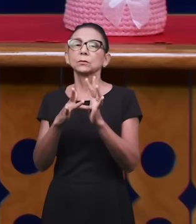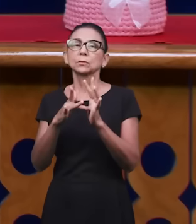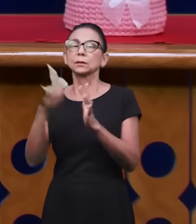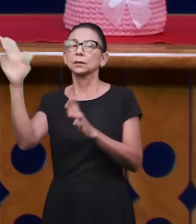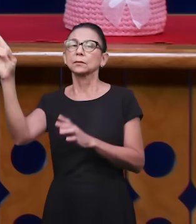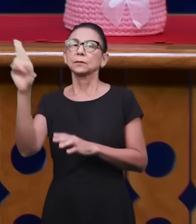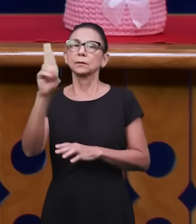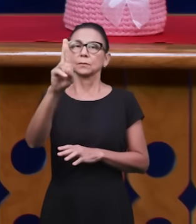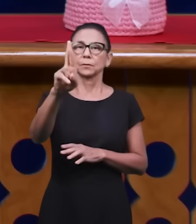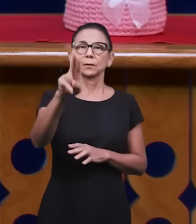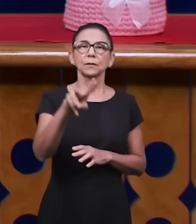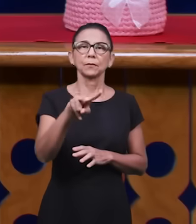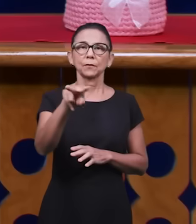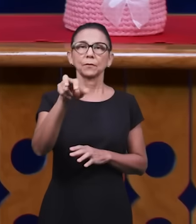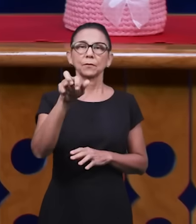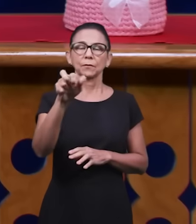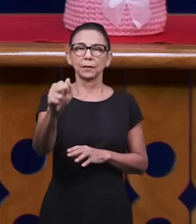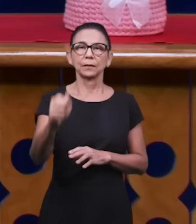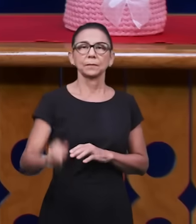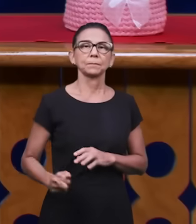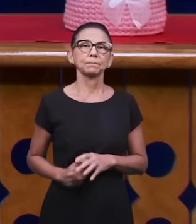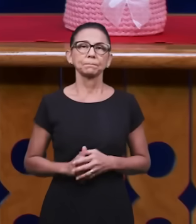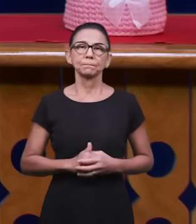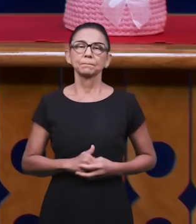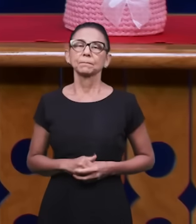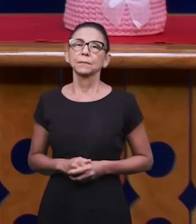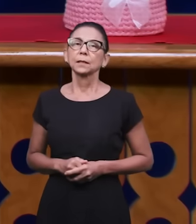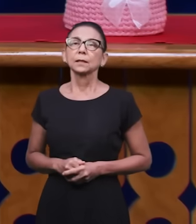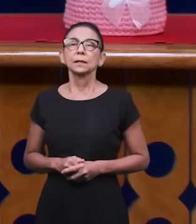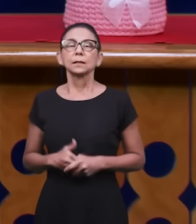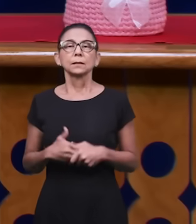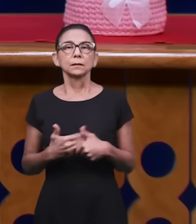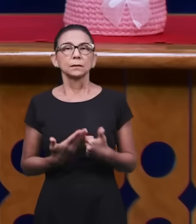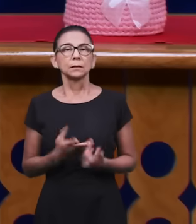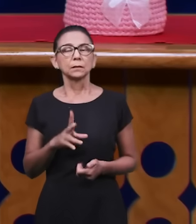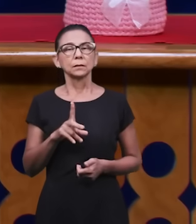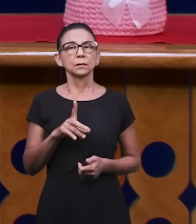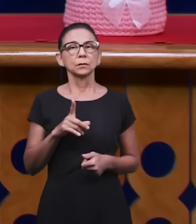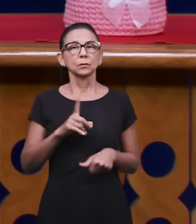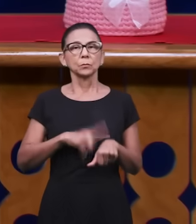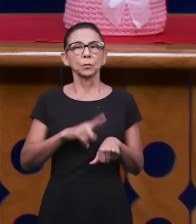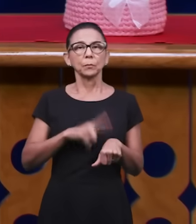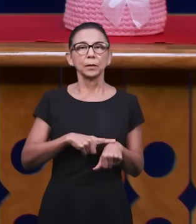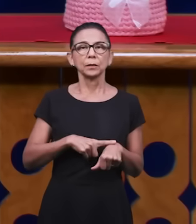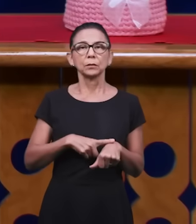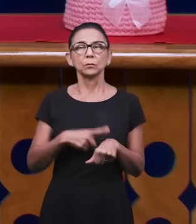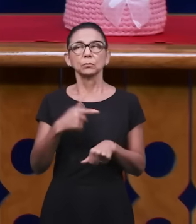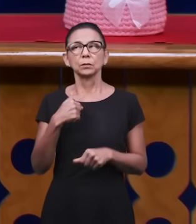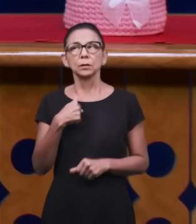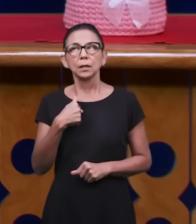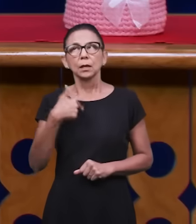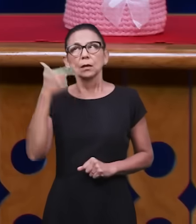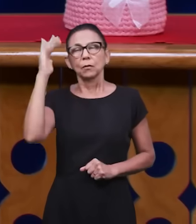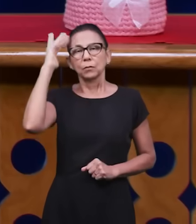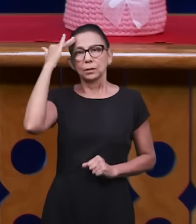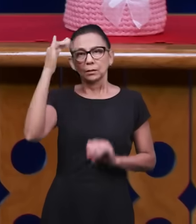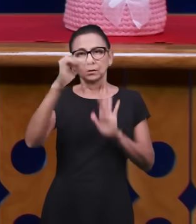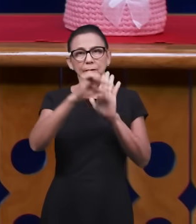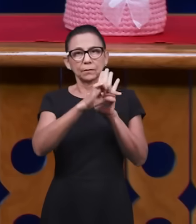conceda. Quando eu tiver entendimento de todo esse versículo, desde o seu início até o